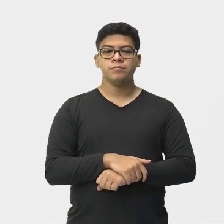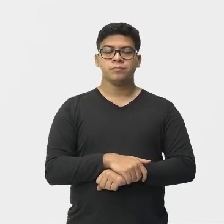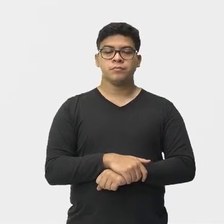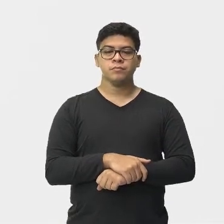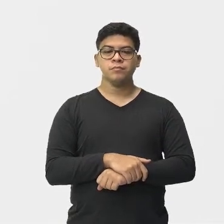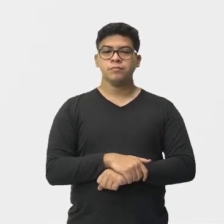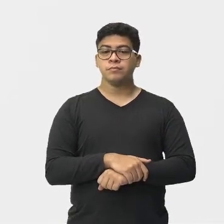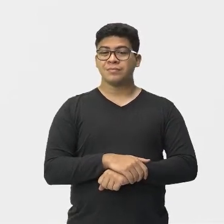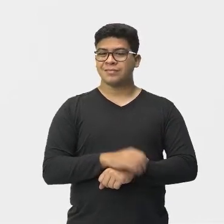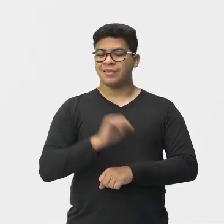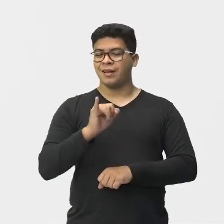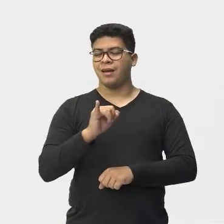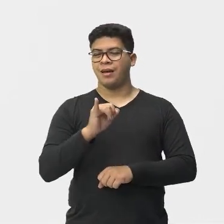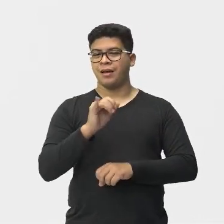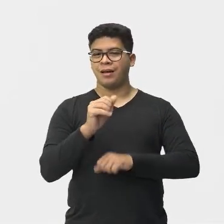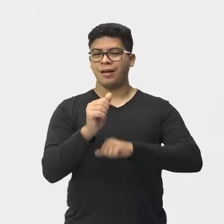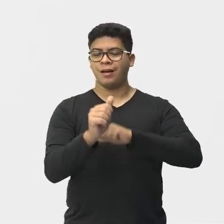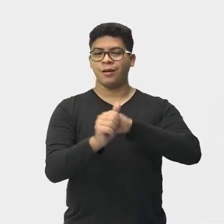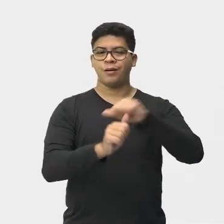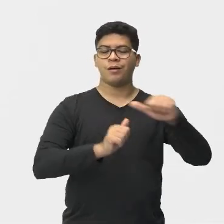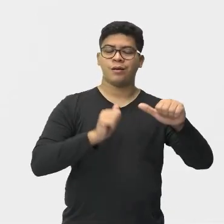não haver